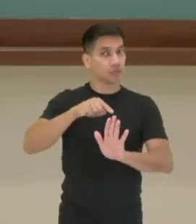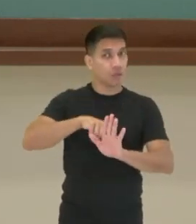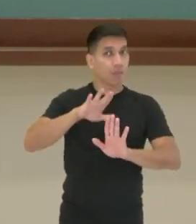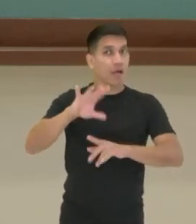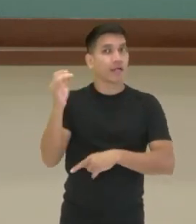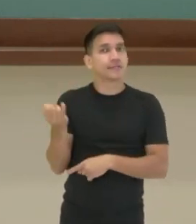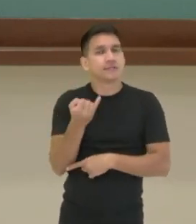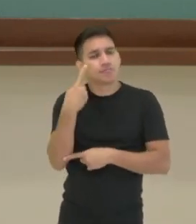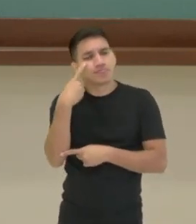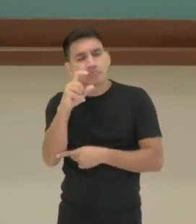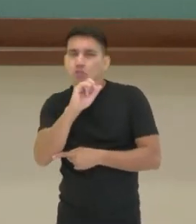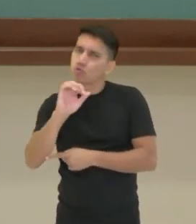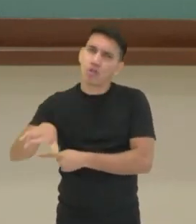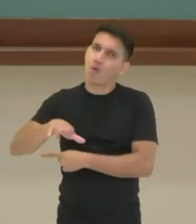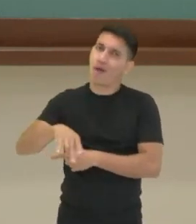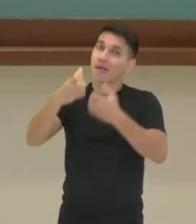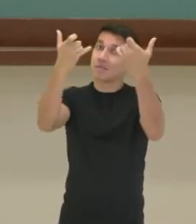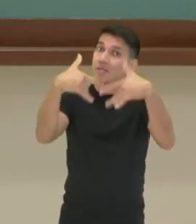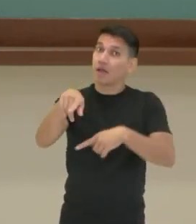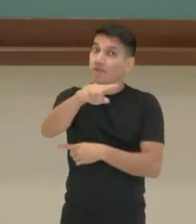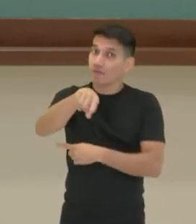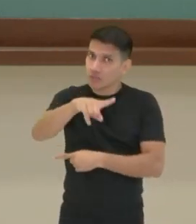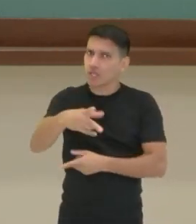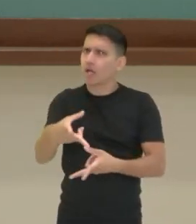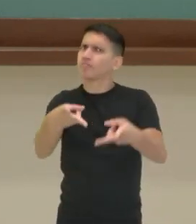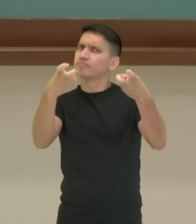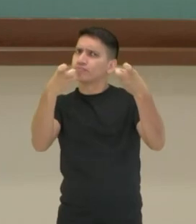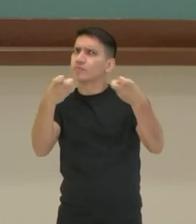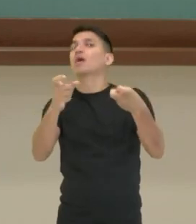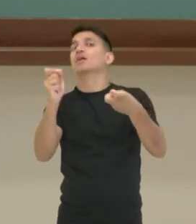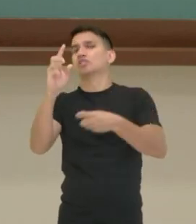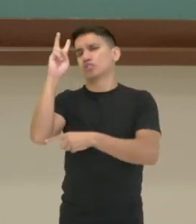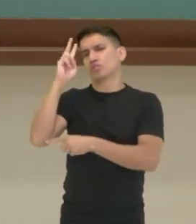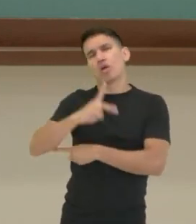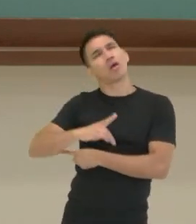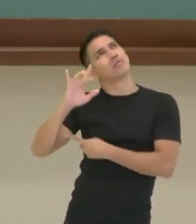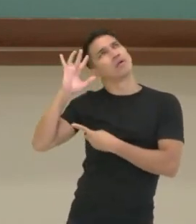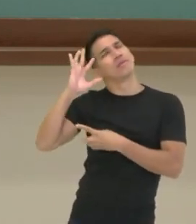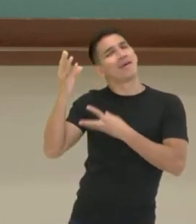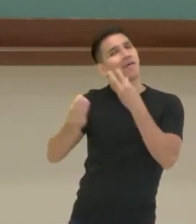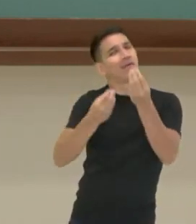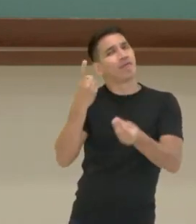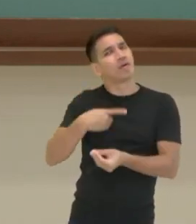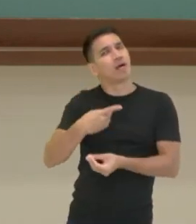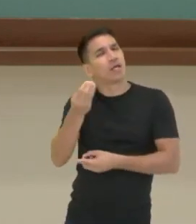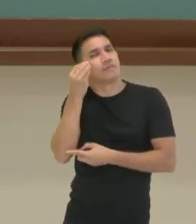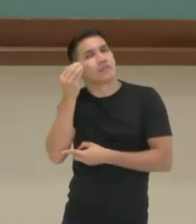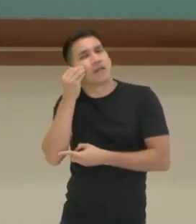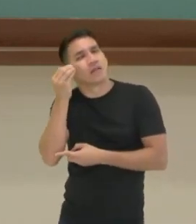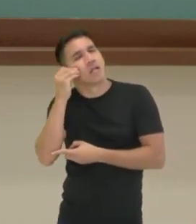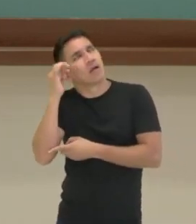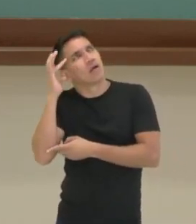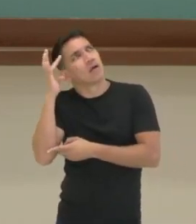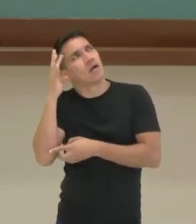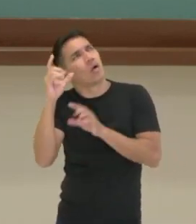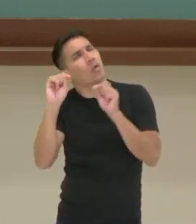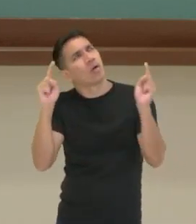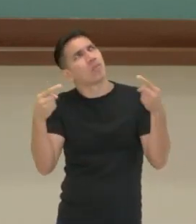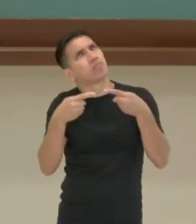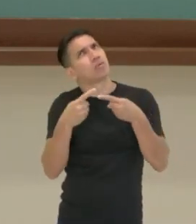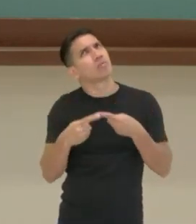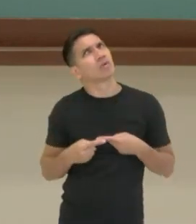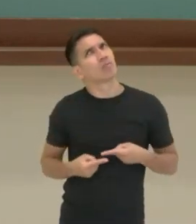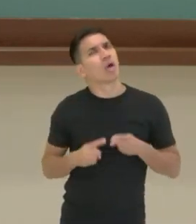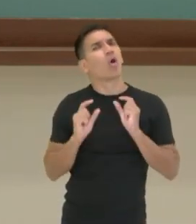é eu explicar para vocês. Vocês ouviram a história, param para pensar e vocês procuram meditar sobre qual o sentido